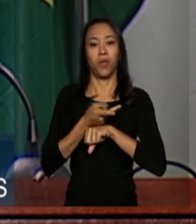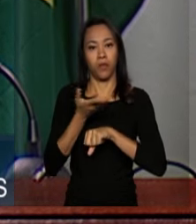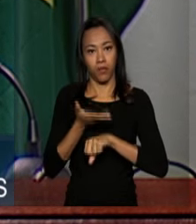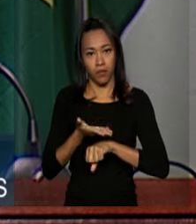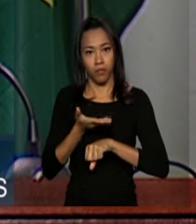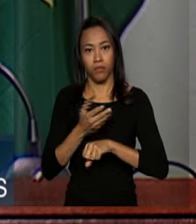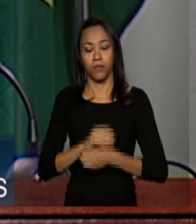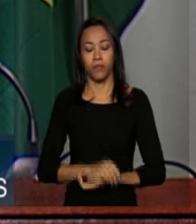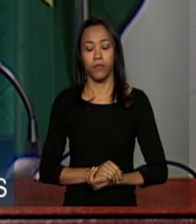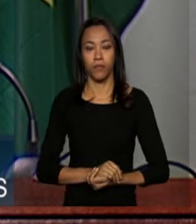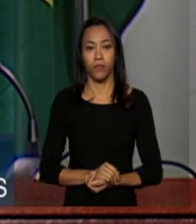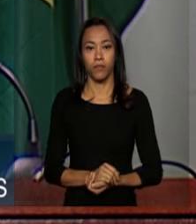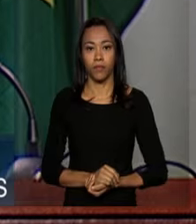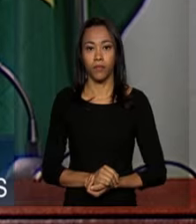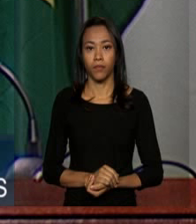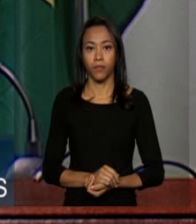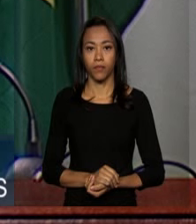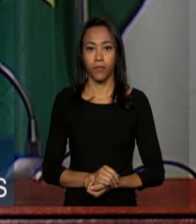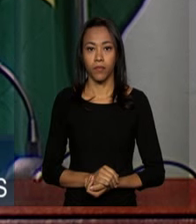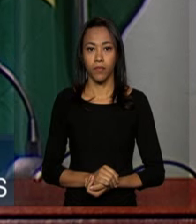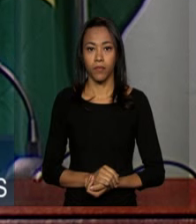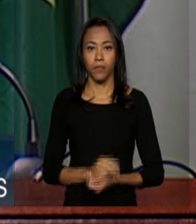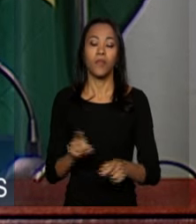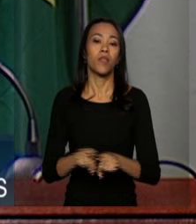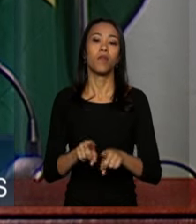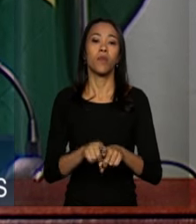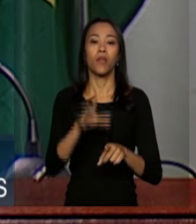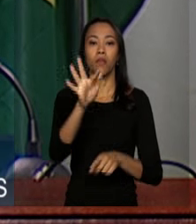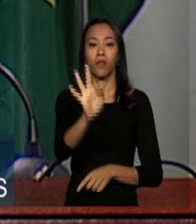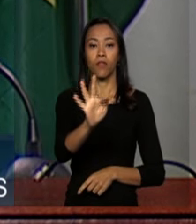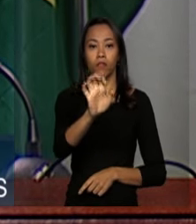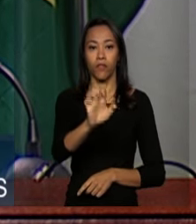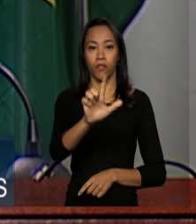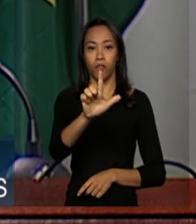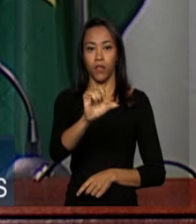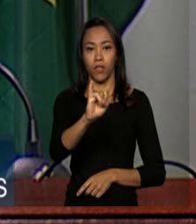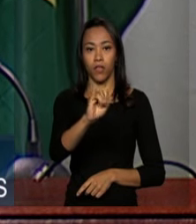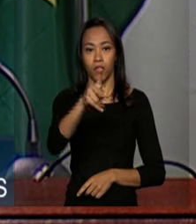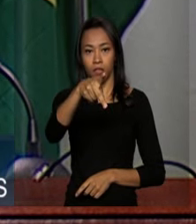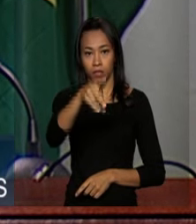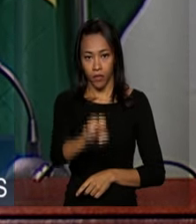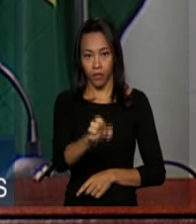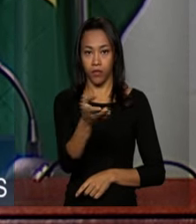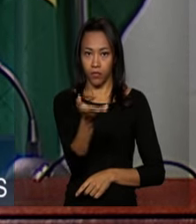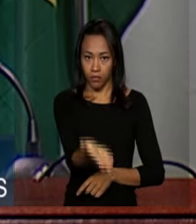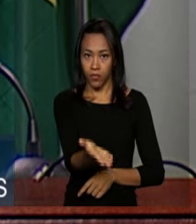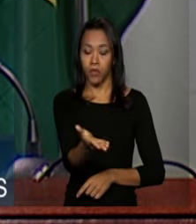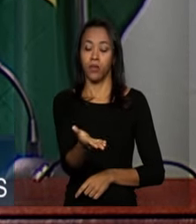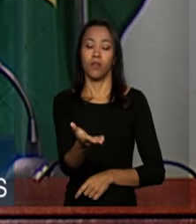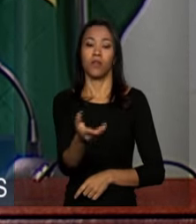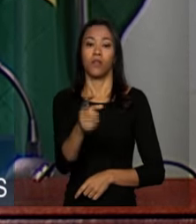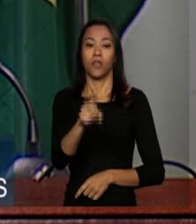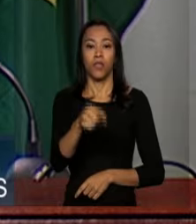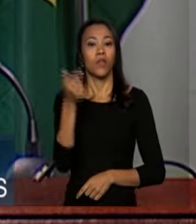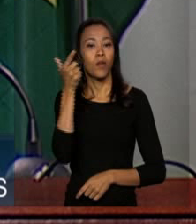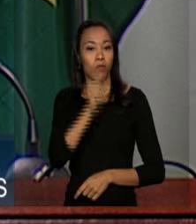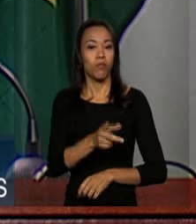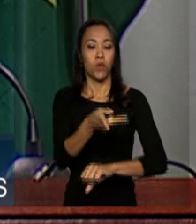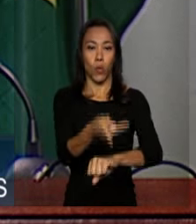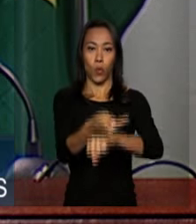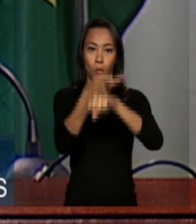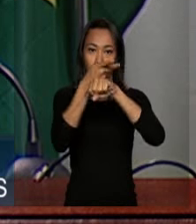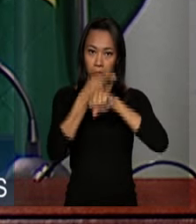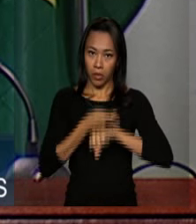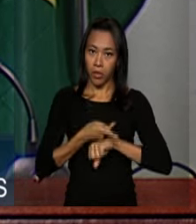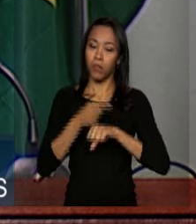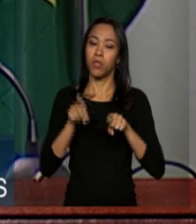de Carvalho e Silva. O Felipe Neves Caetano Ribeiro, ganhador do Prêmio